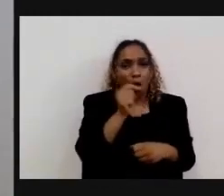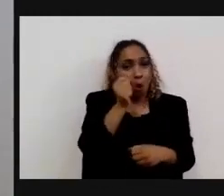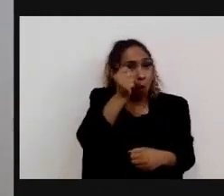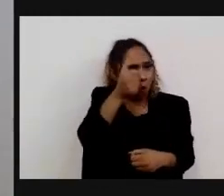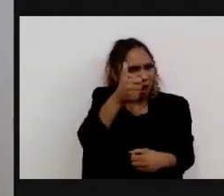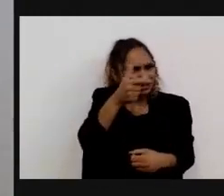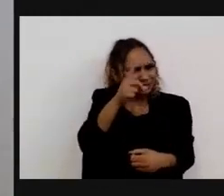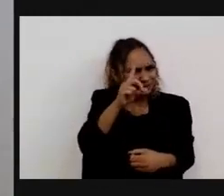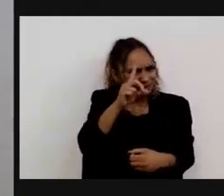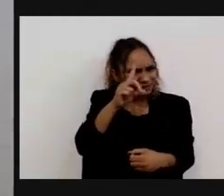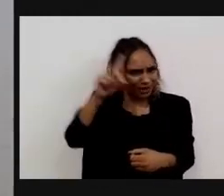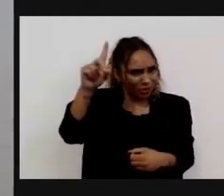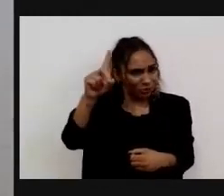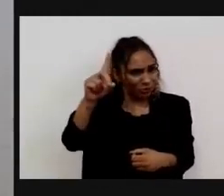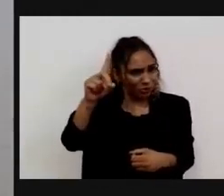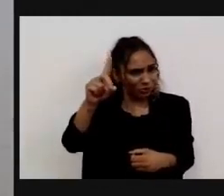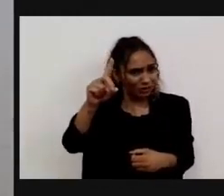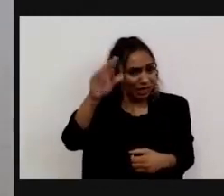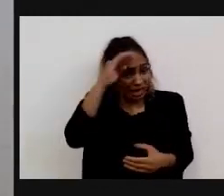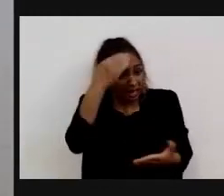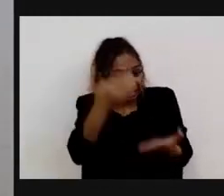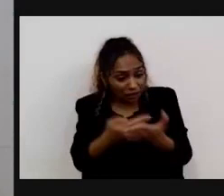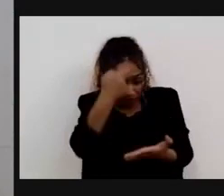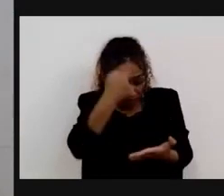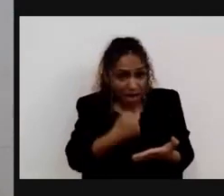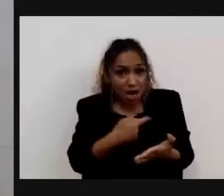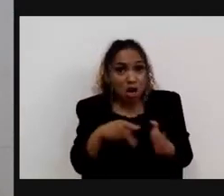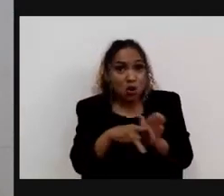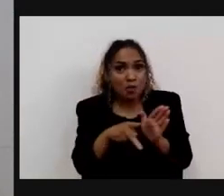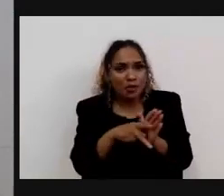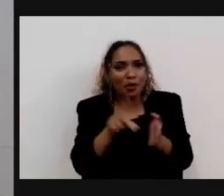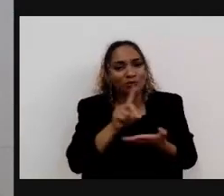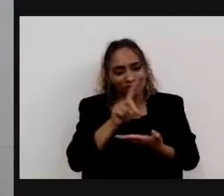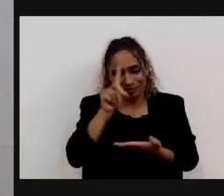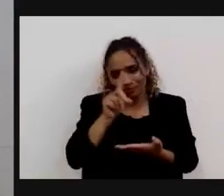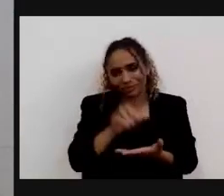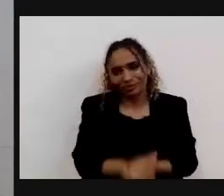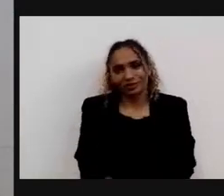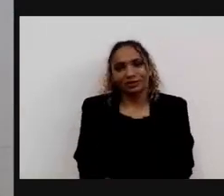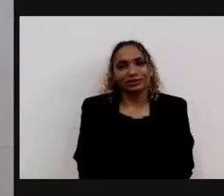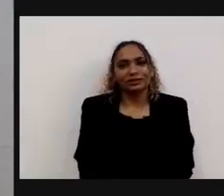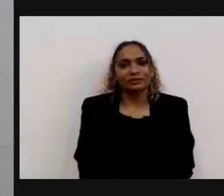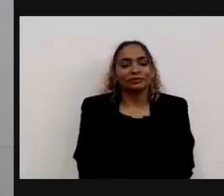ainda não é Deus talvez seja Deus